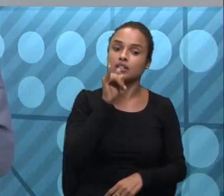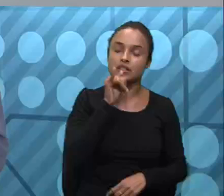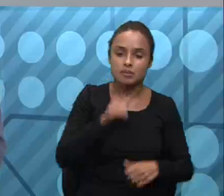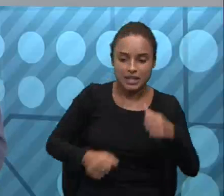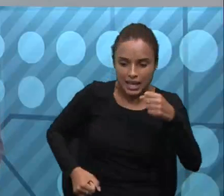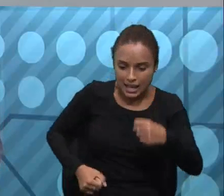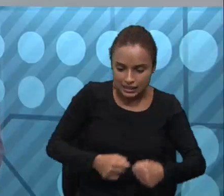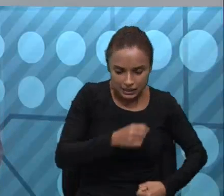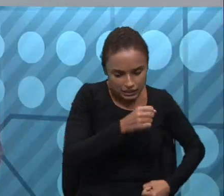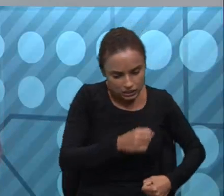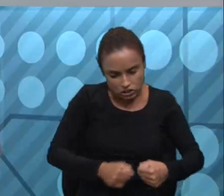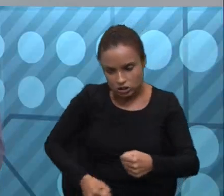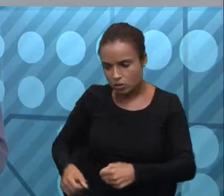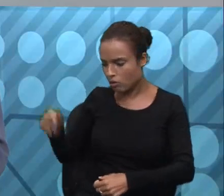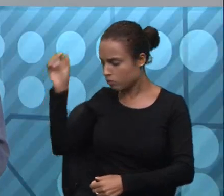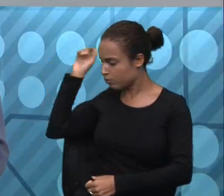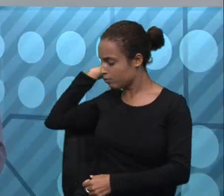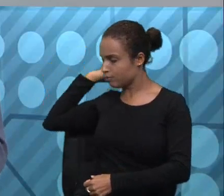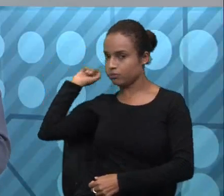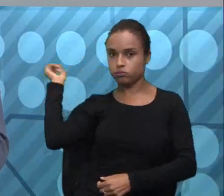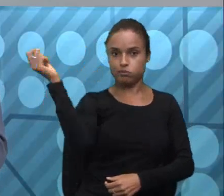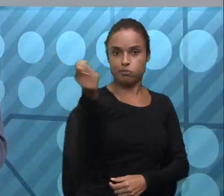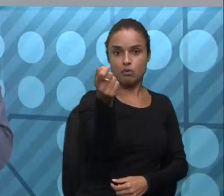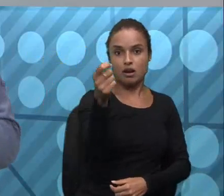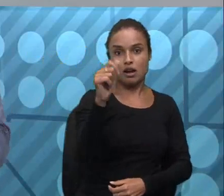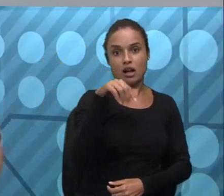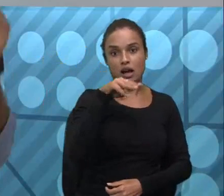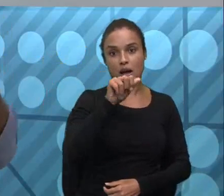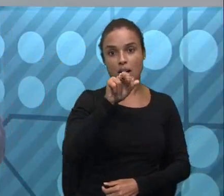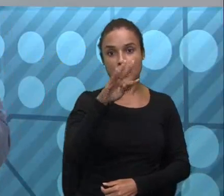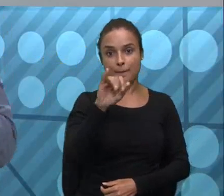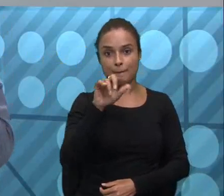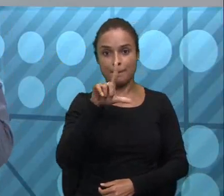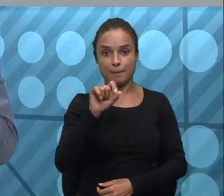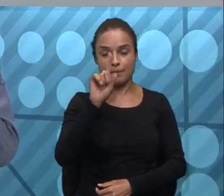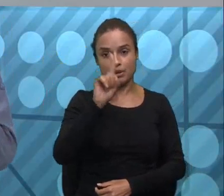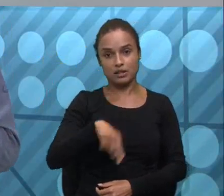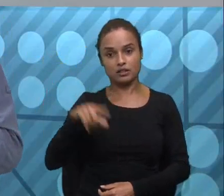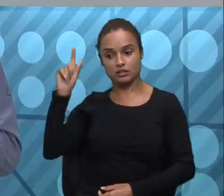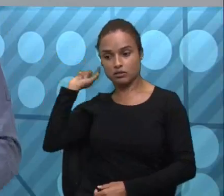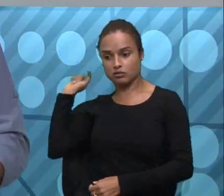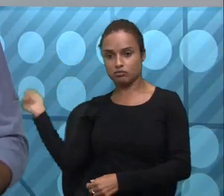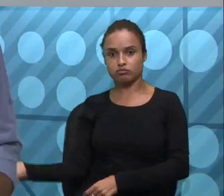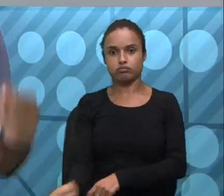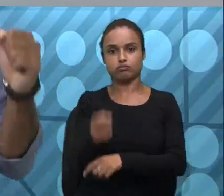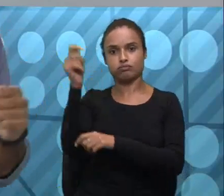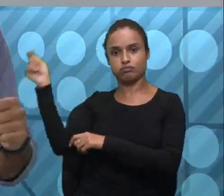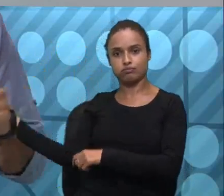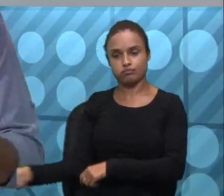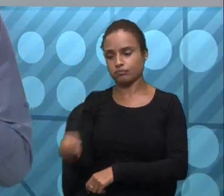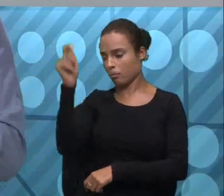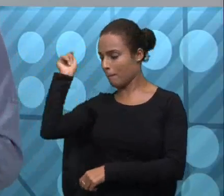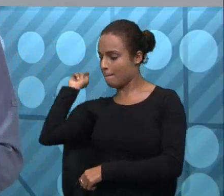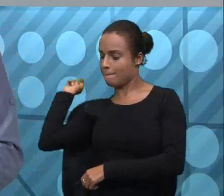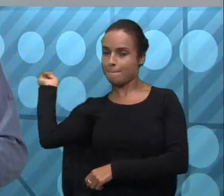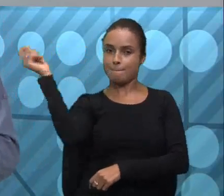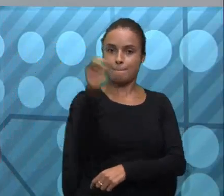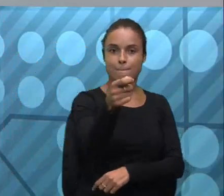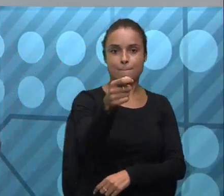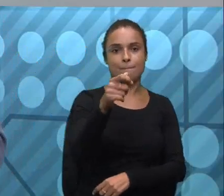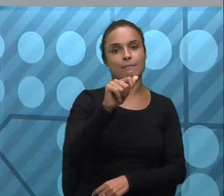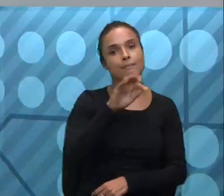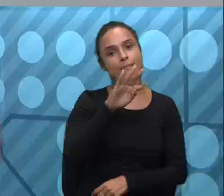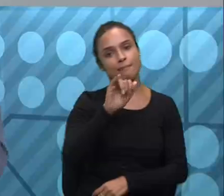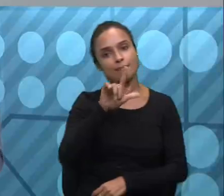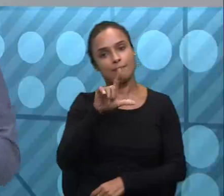Ótimo, ótima contribuição aí do Polo de Tucuruí. É lançamento de martelo, tá certo? O único arremesso que tem no atletismo é o arremesso do